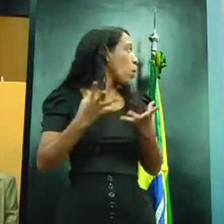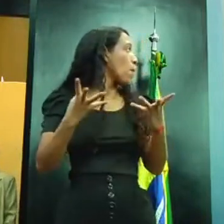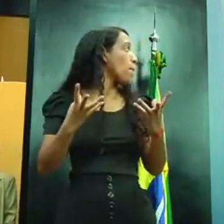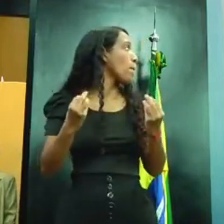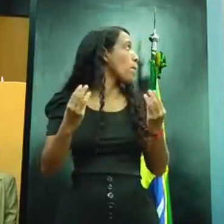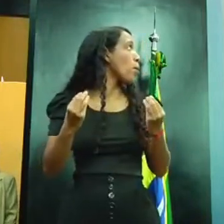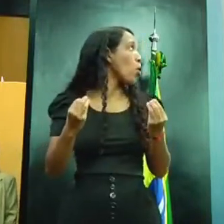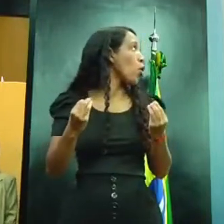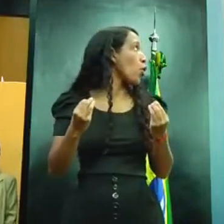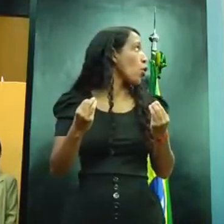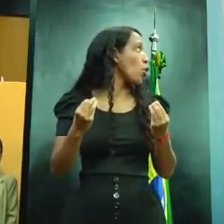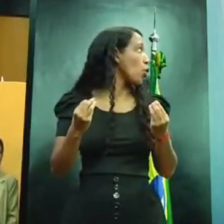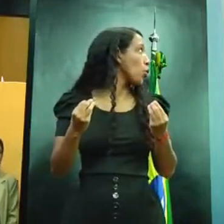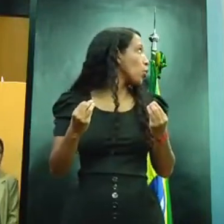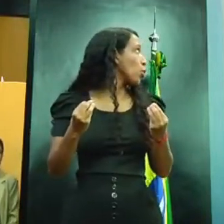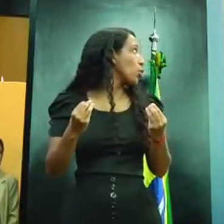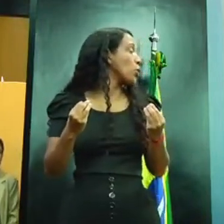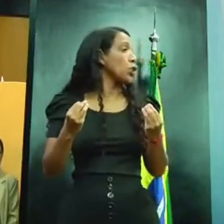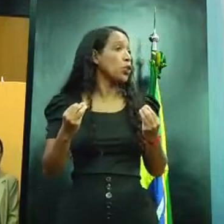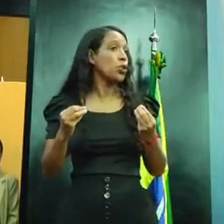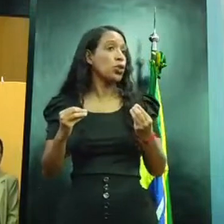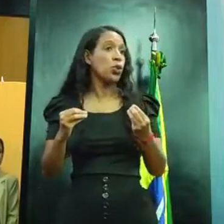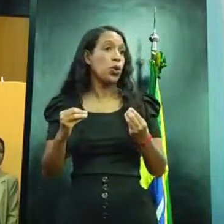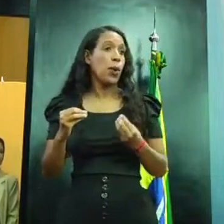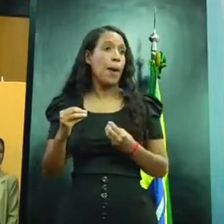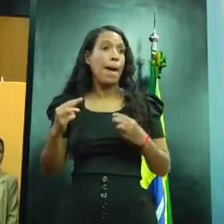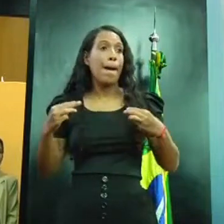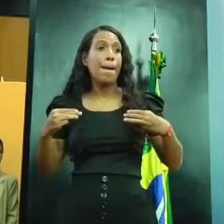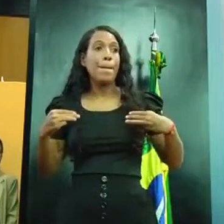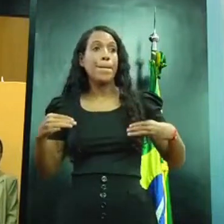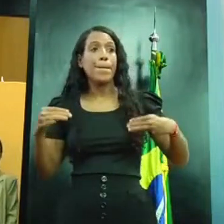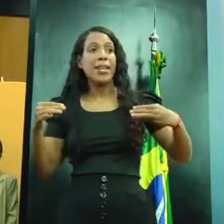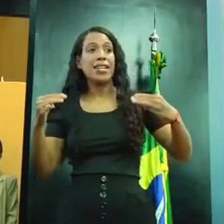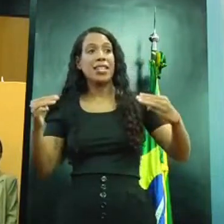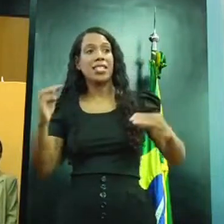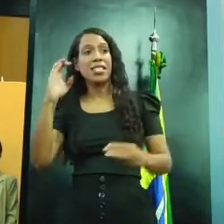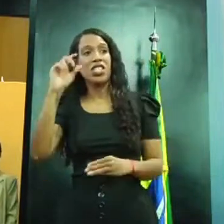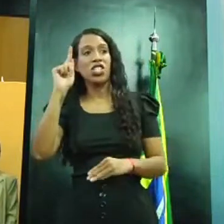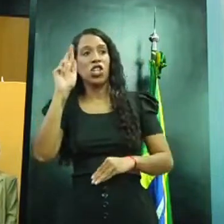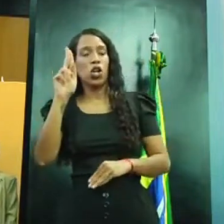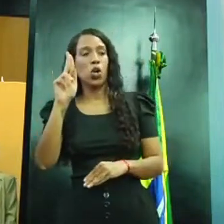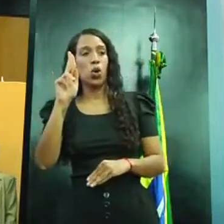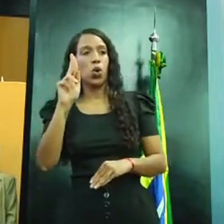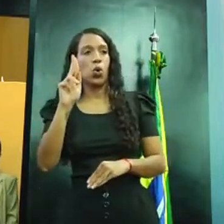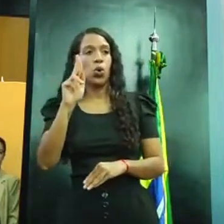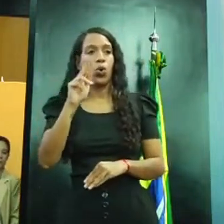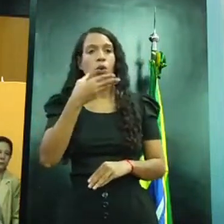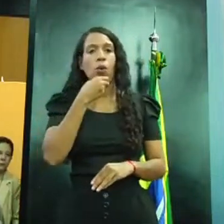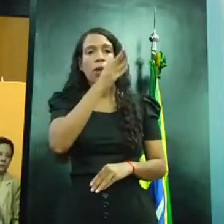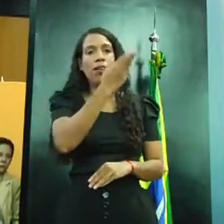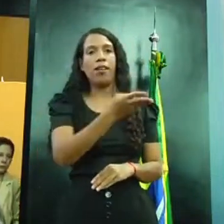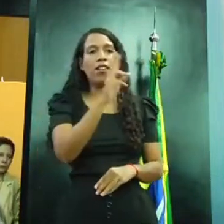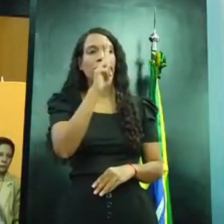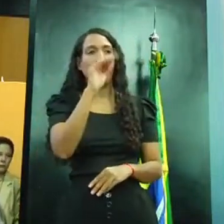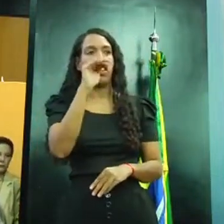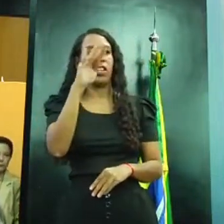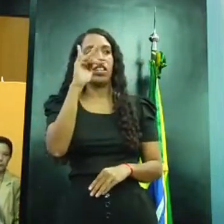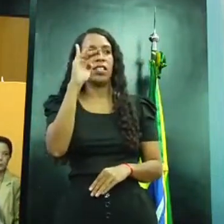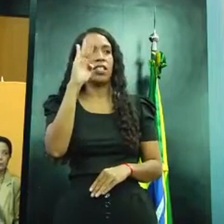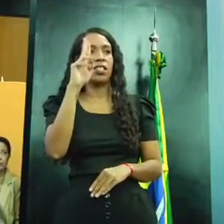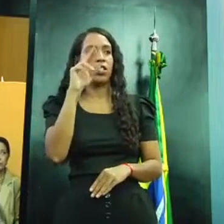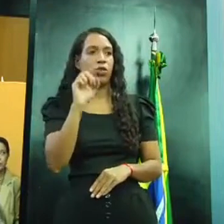muito com o nosso ministro da CGU, Vinícius, para que viesse aqui. Porque, Vinícius,